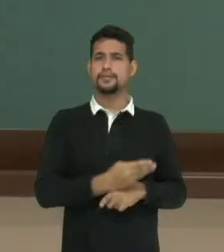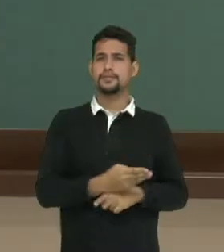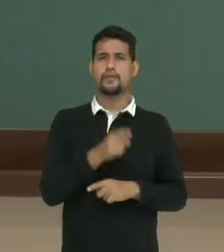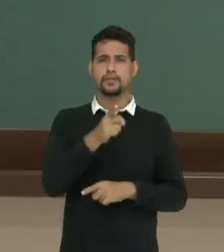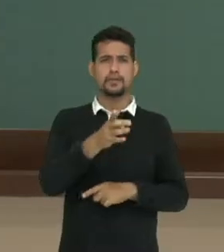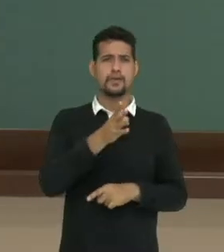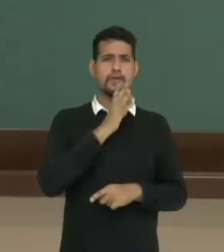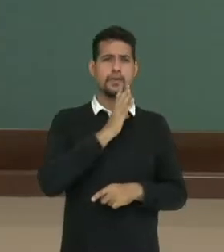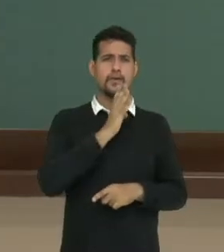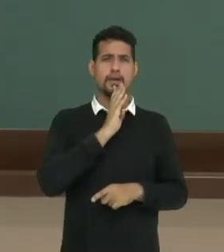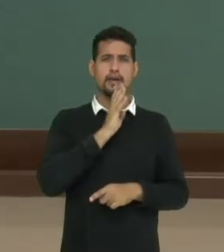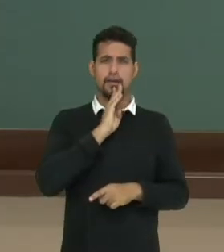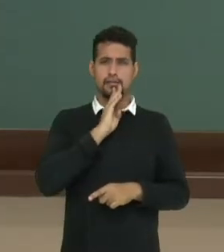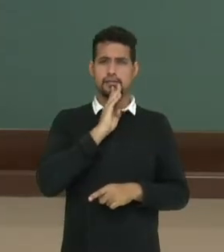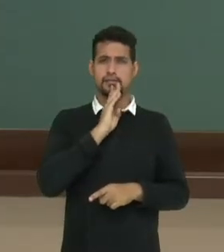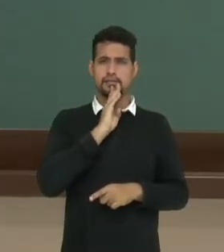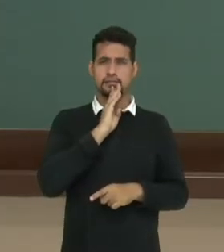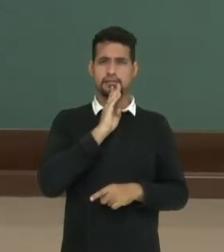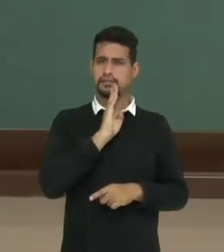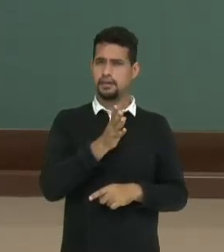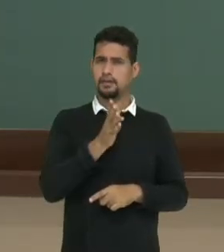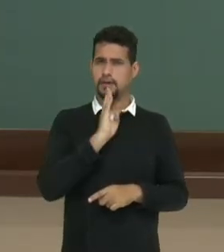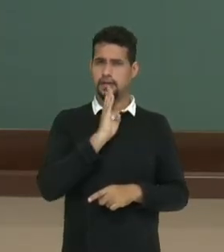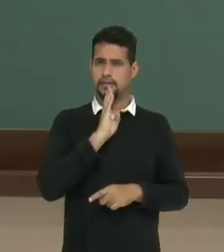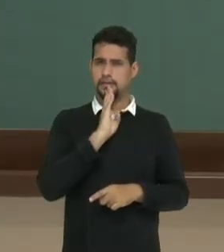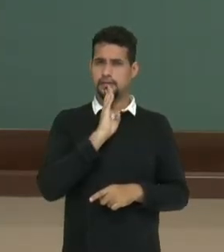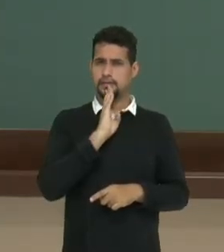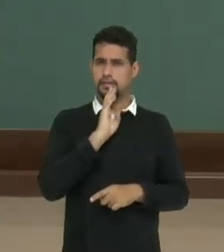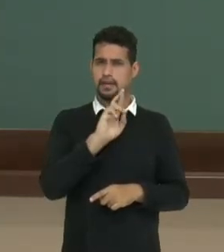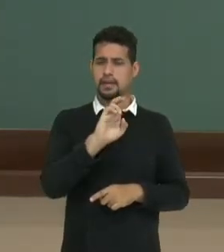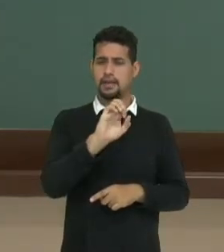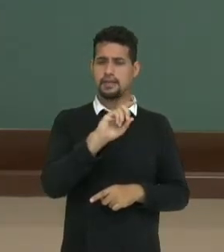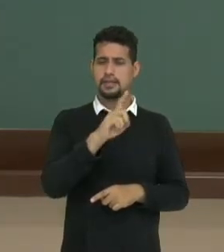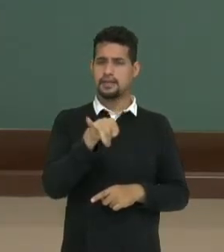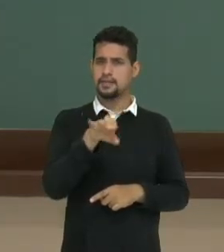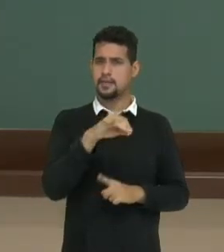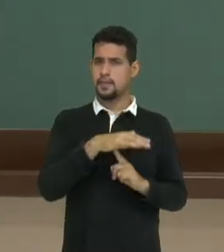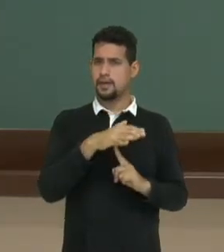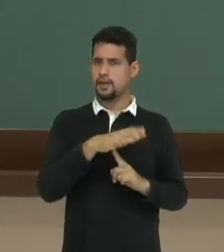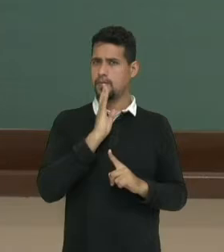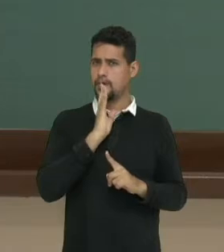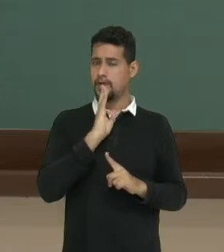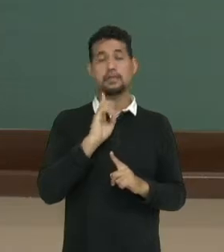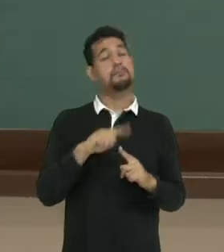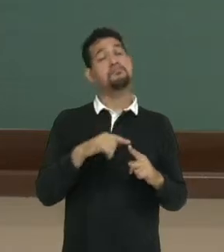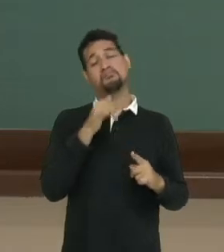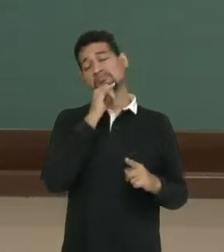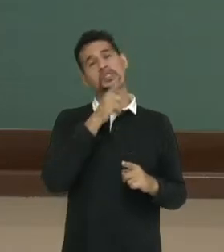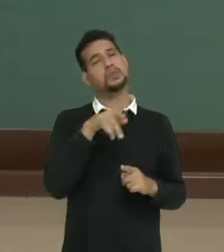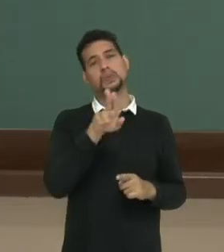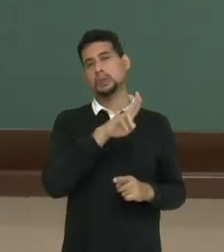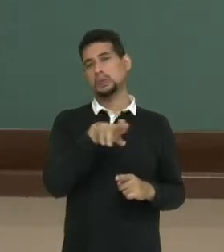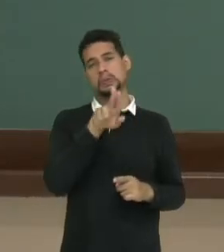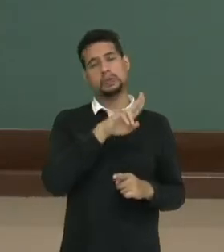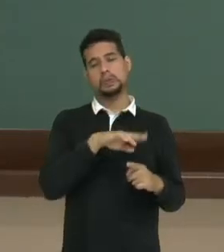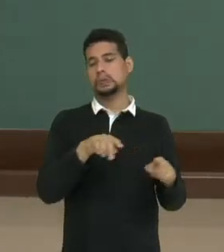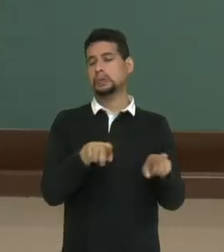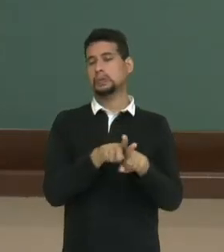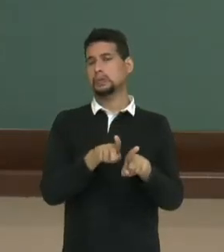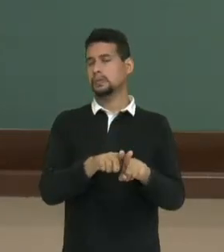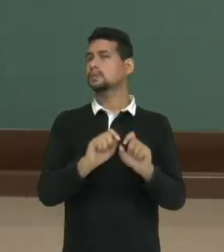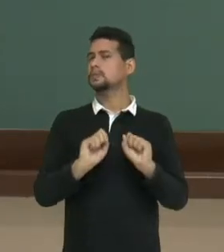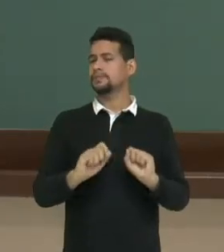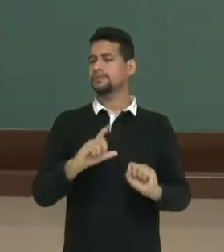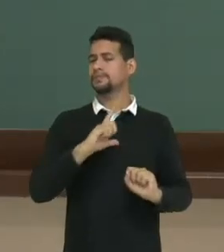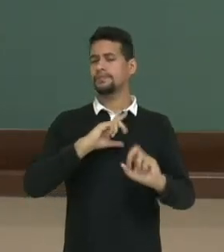já conhecem a plataforma Redação Paraná? Nós vamos fazer aqui uma sugestão de uso. É claro que se não for possível utilizar a plataforma,